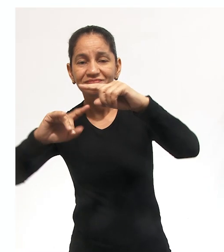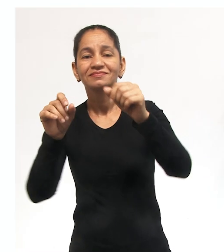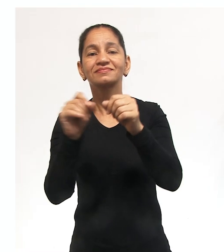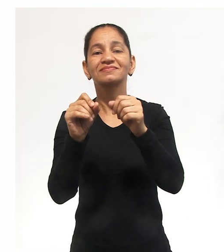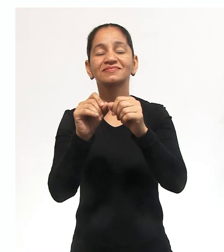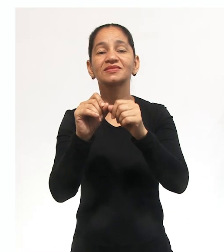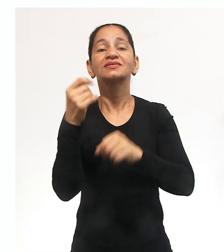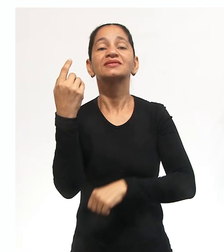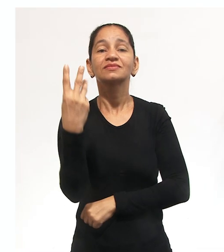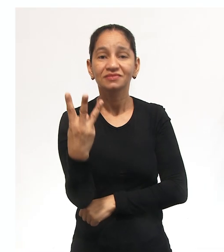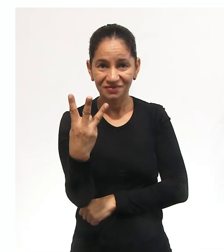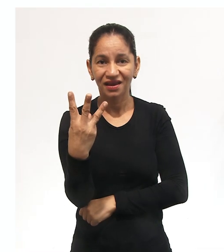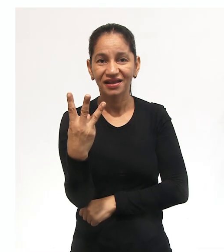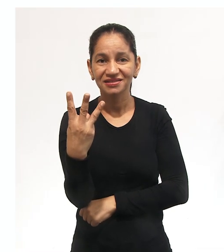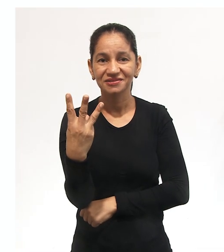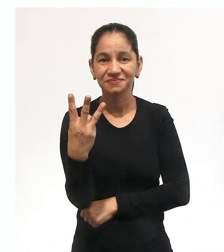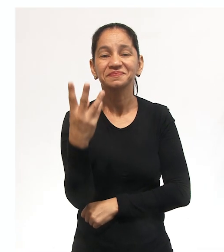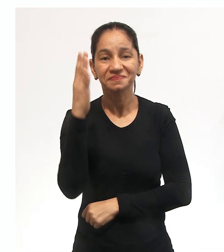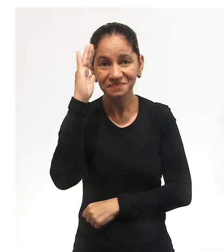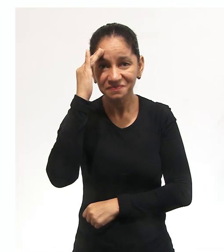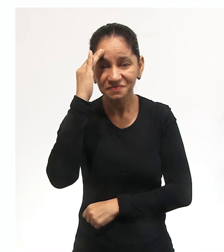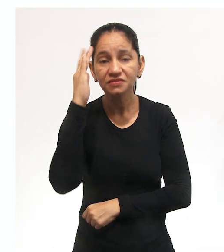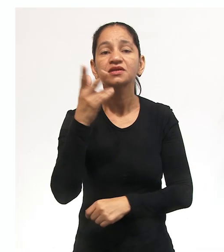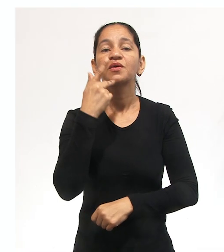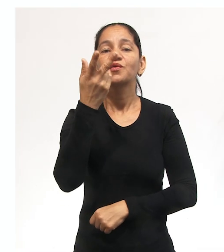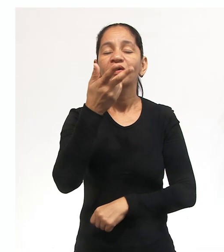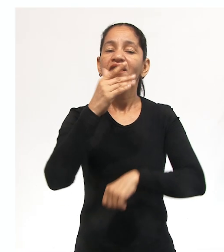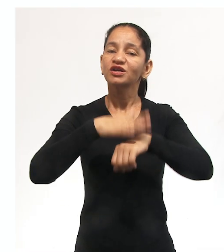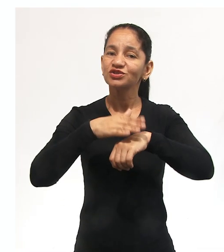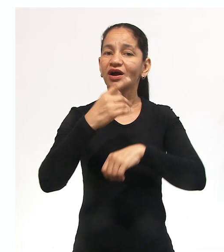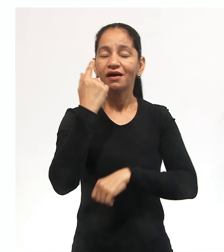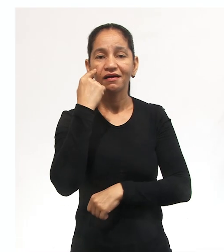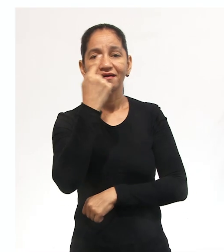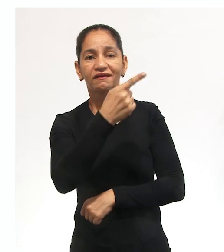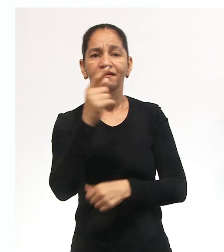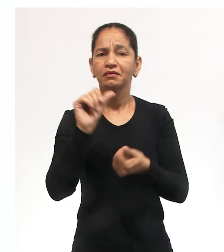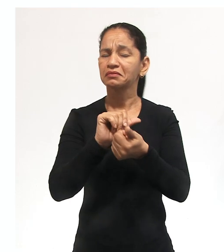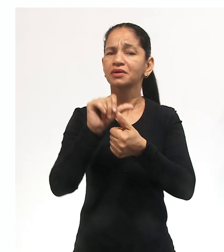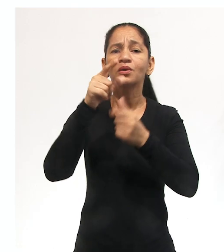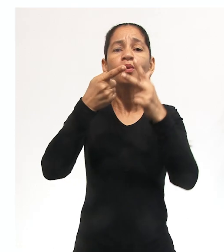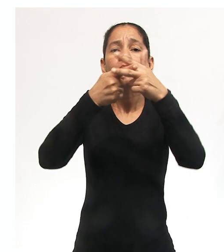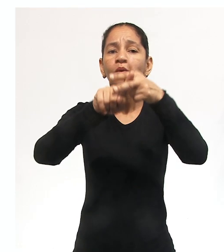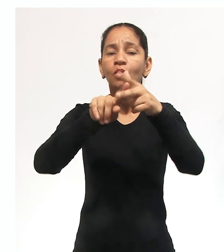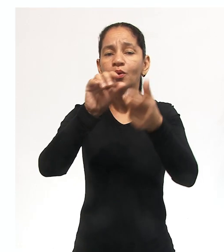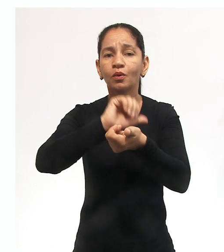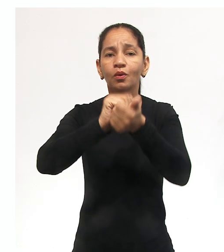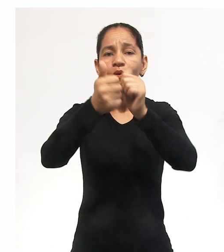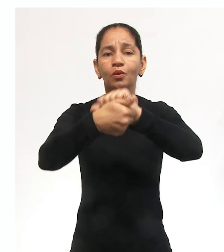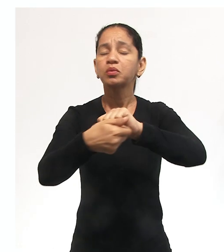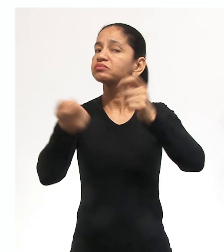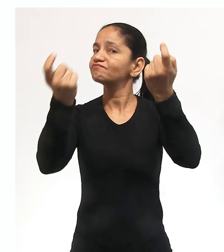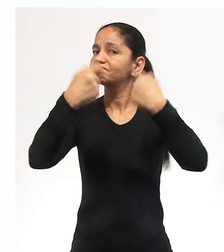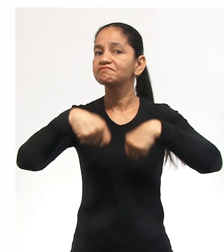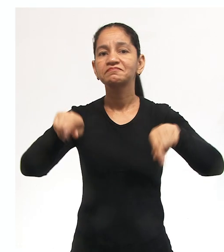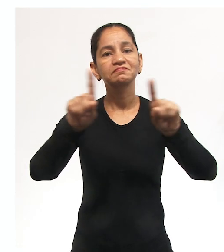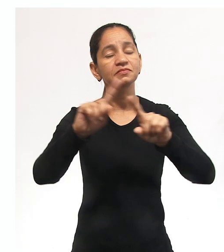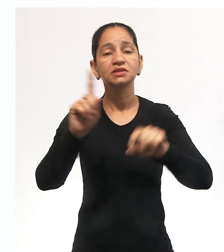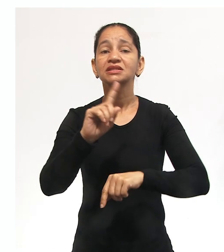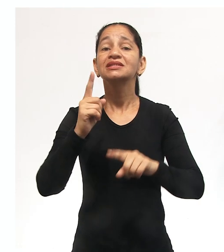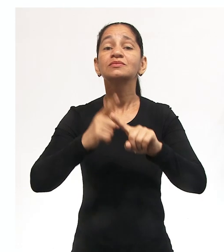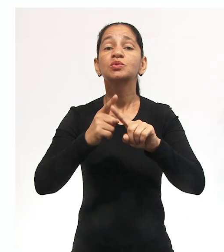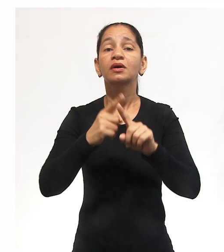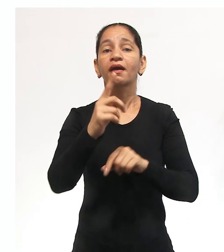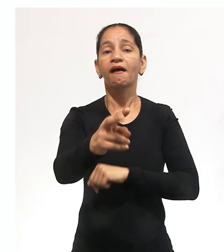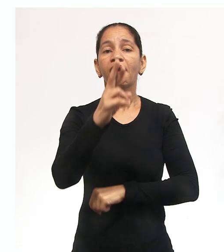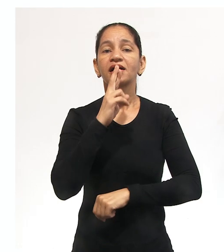4,2% dividido por 3. E aí, como eu falei para vocês, aqui eu não transformei a porcentagem porque o nosso resultado final